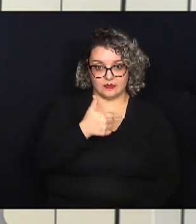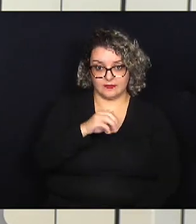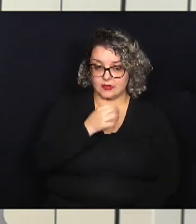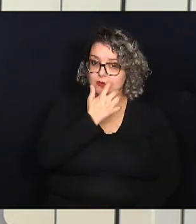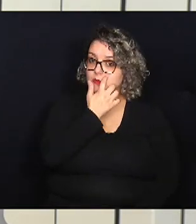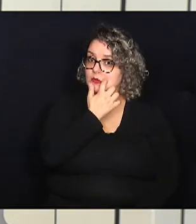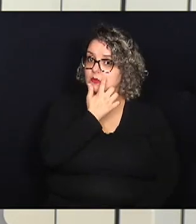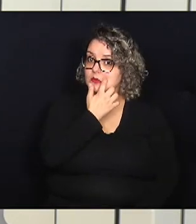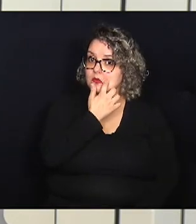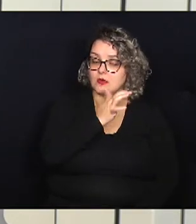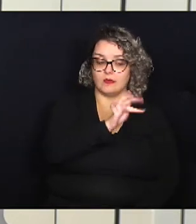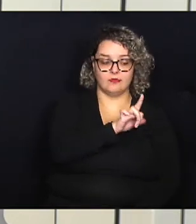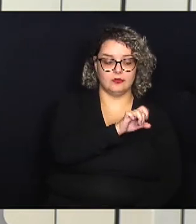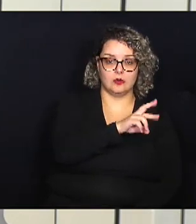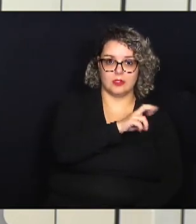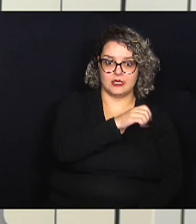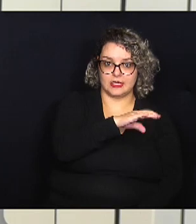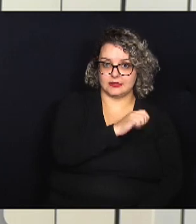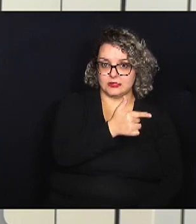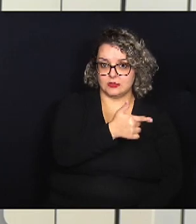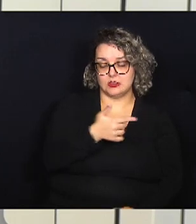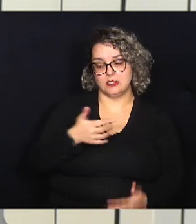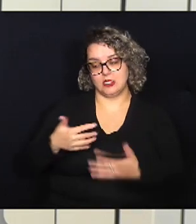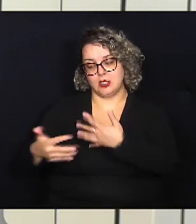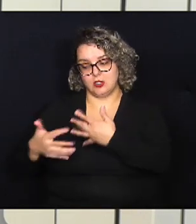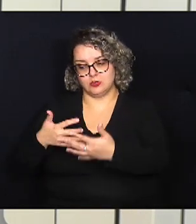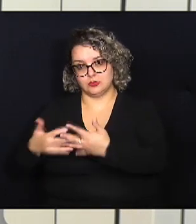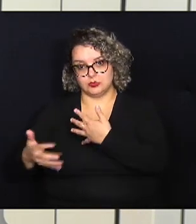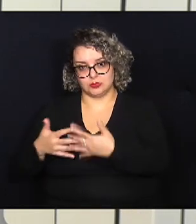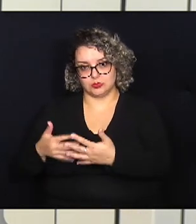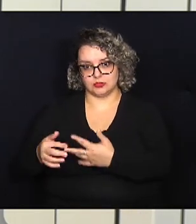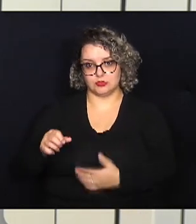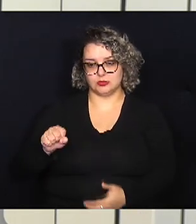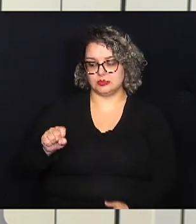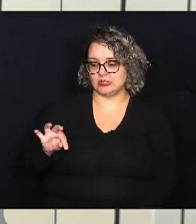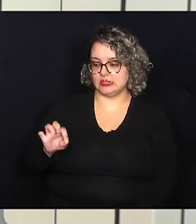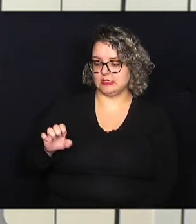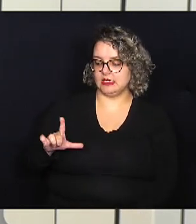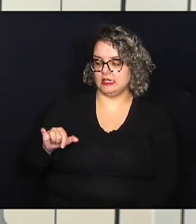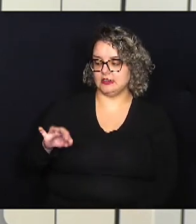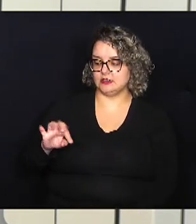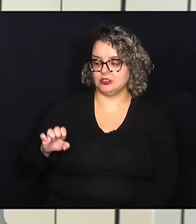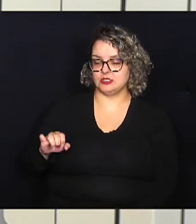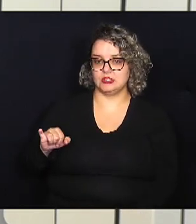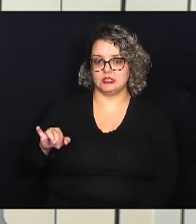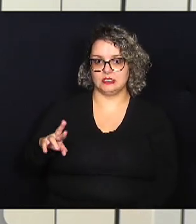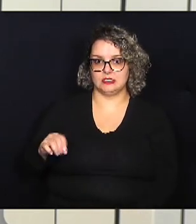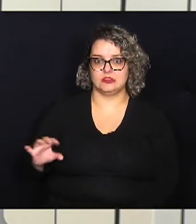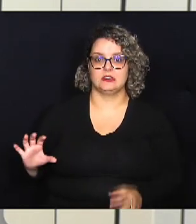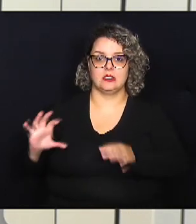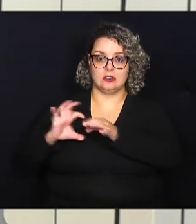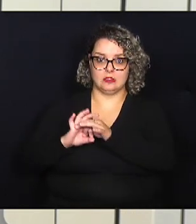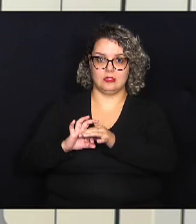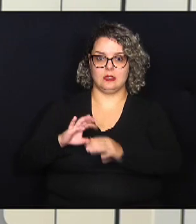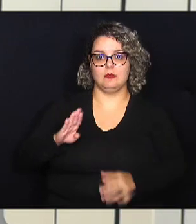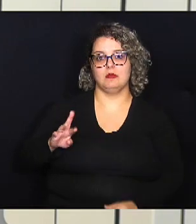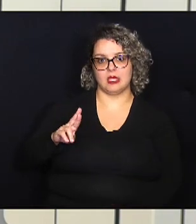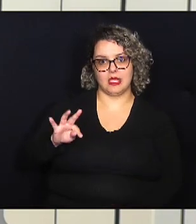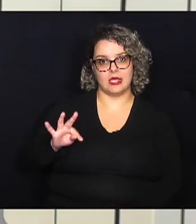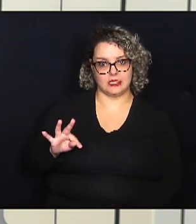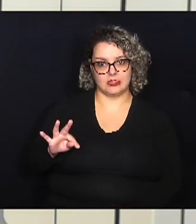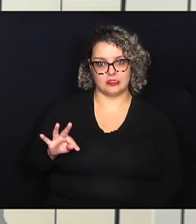o Florense 2 ao Terminal Satélite Íris, permitindo a conexão com as linhas BRT